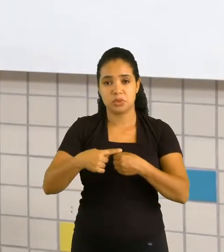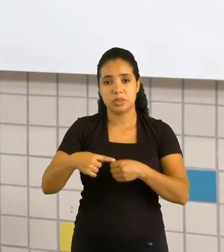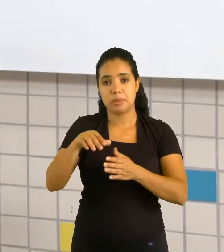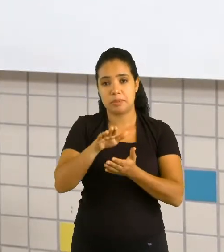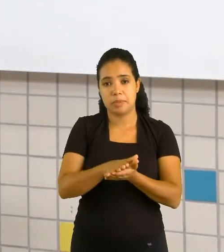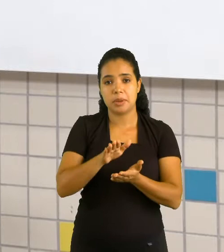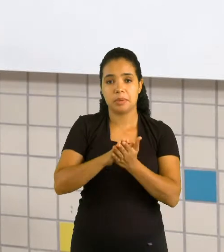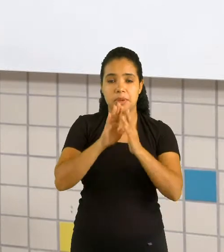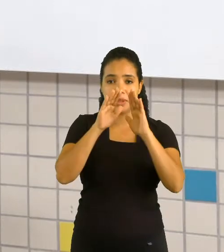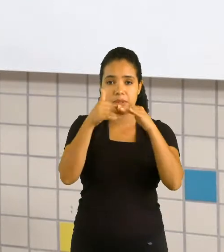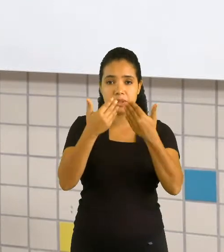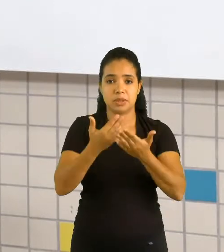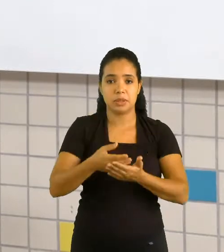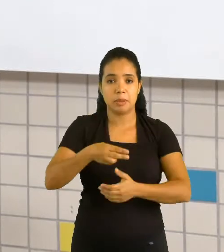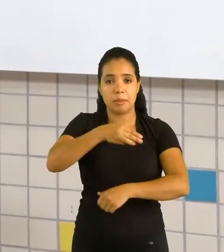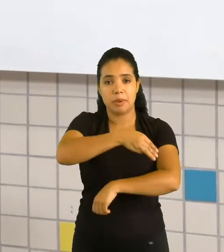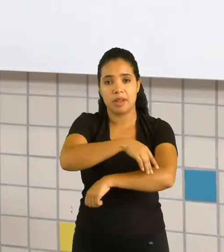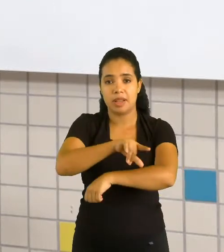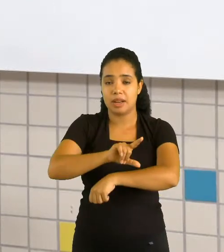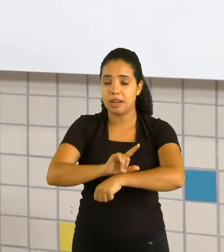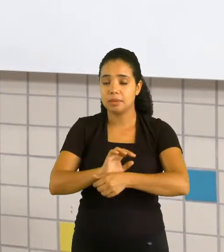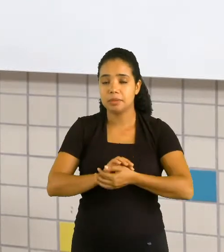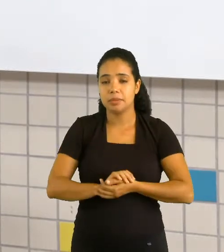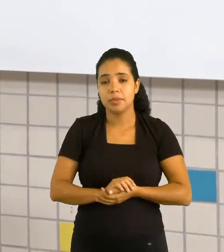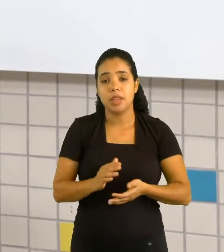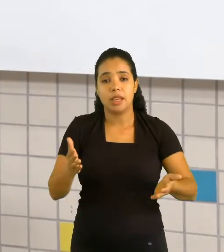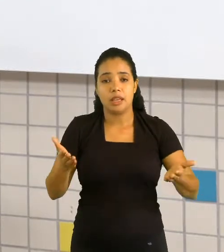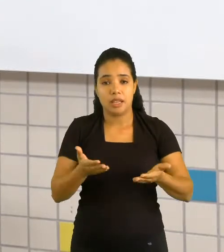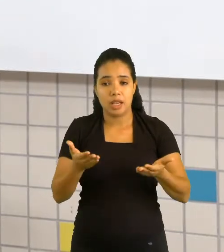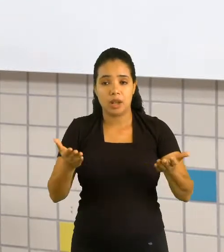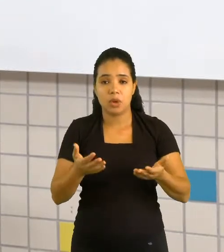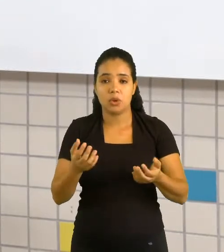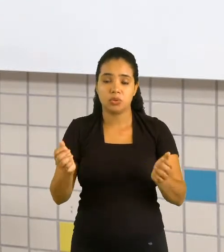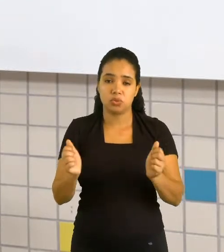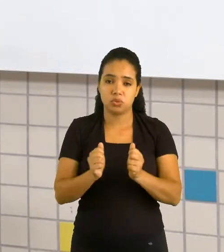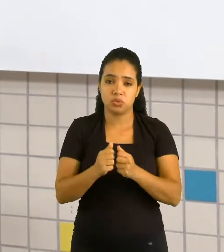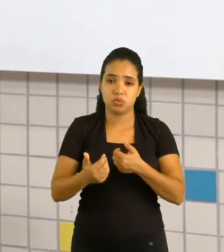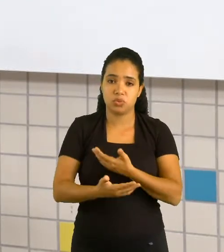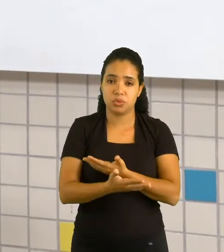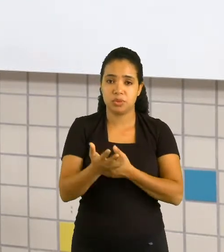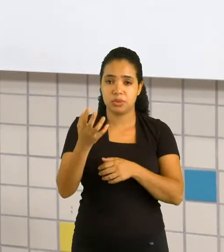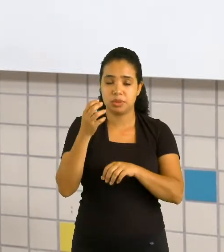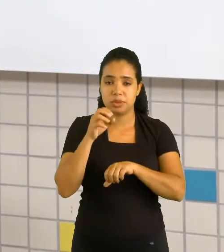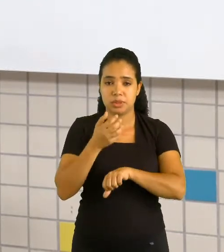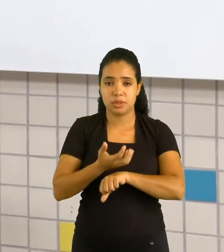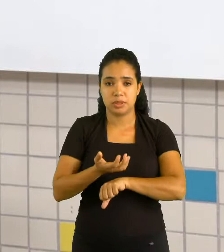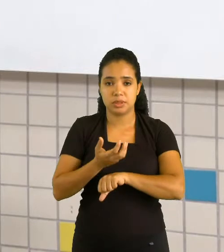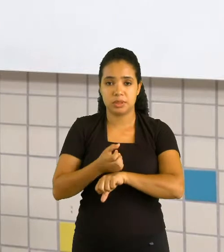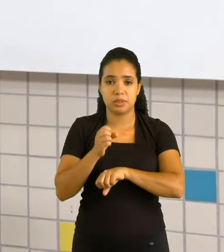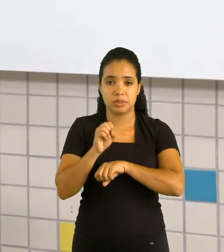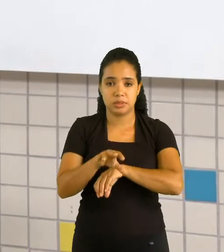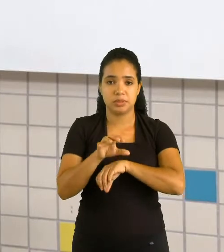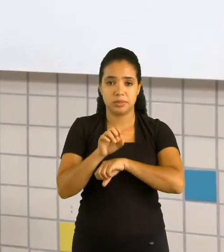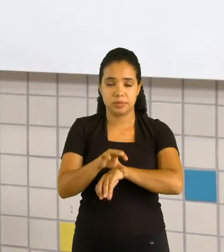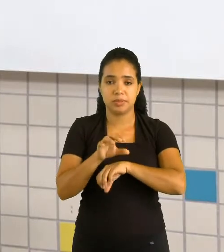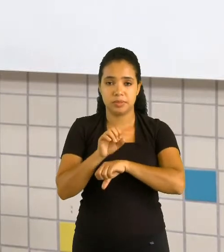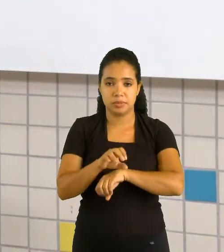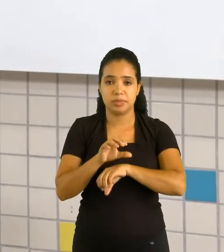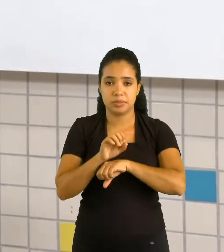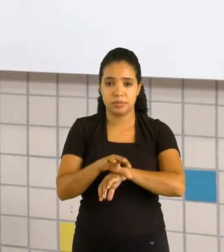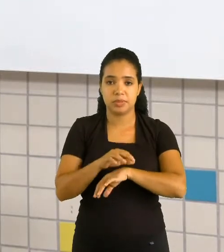da Escola Margarida Lemos, e então estou aqui com vocês para trabalhar essa disciplina, agora